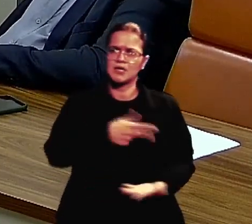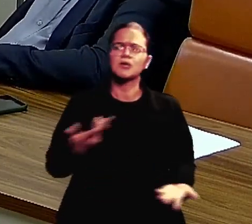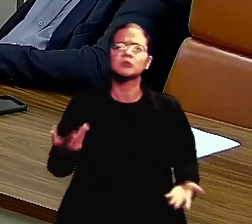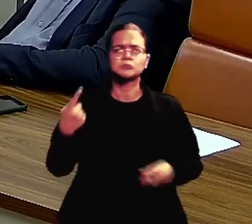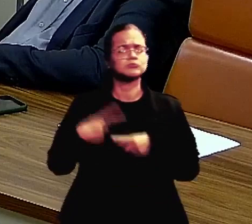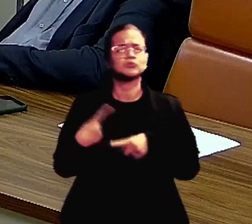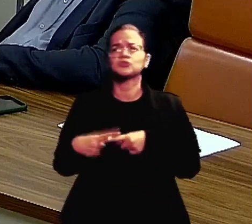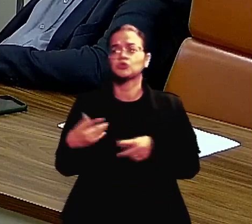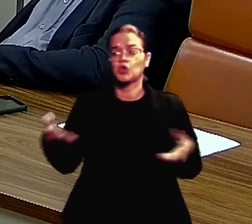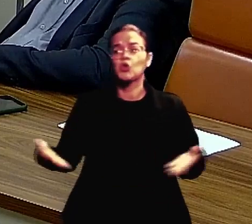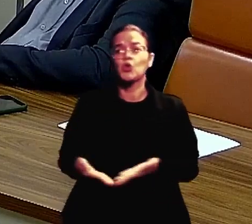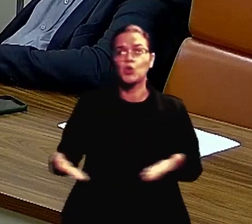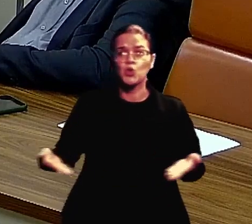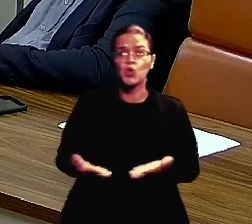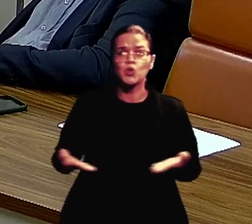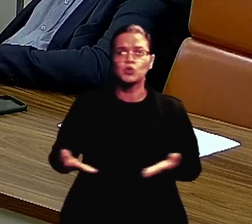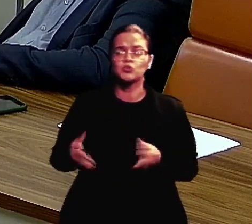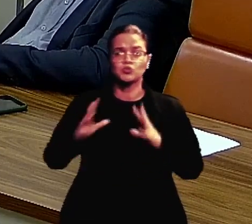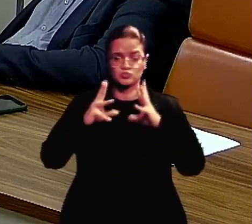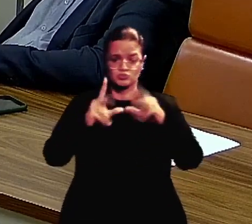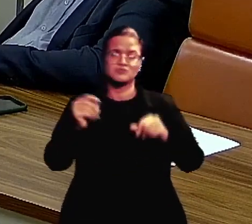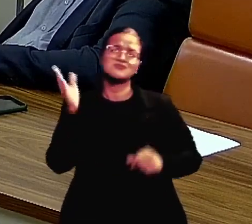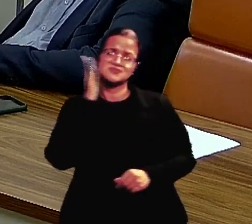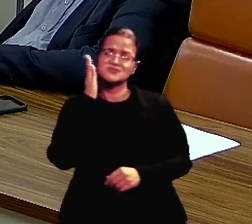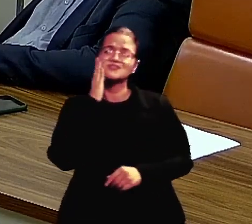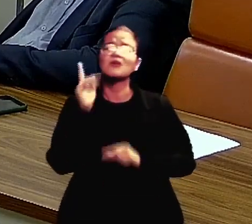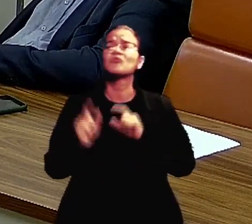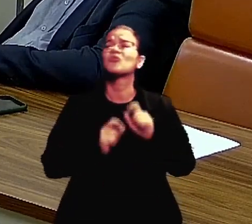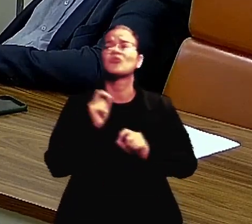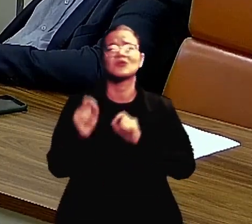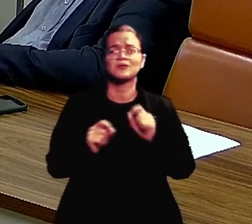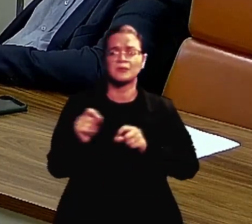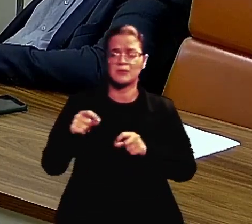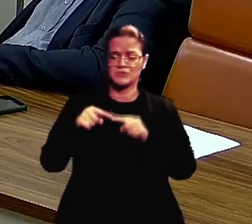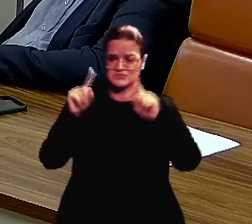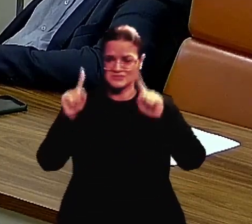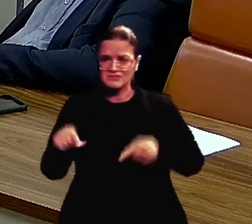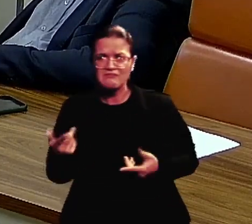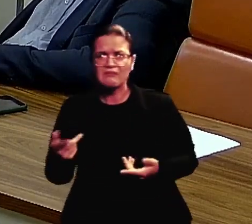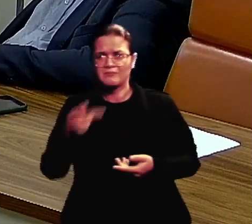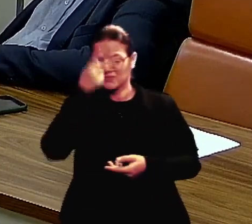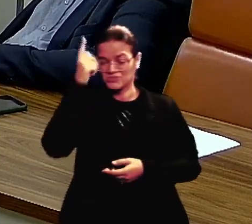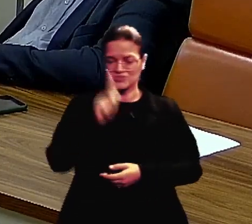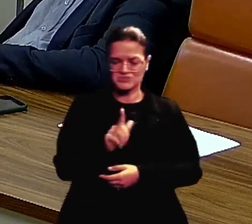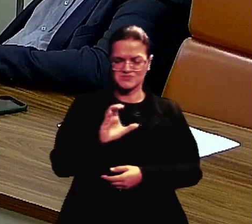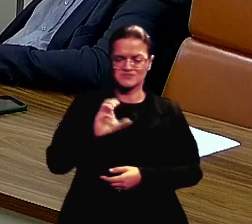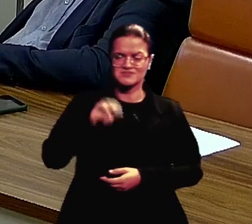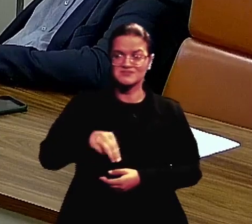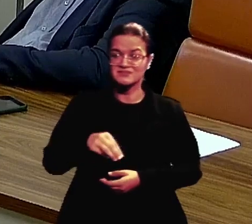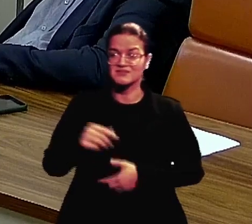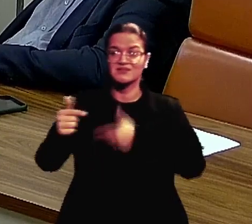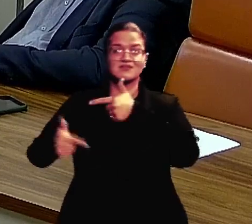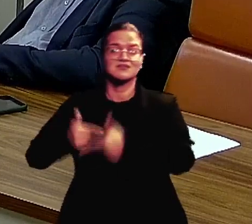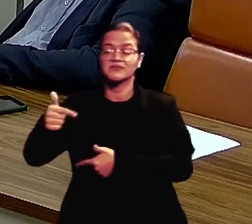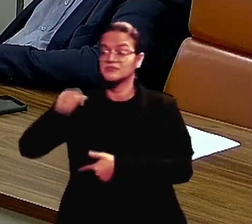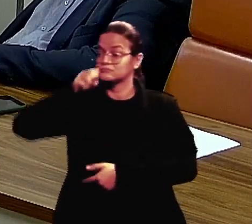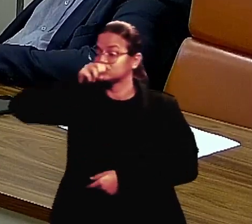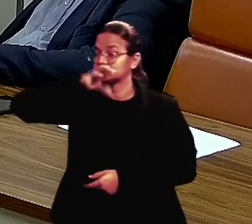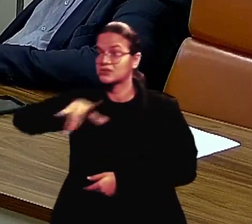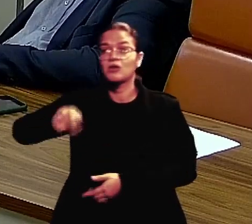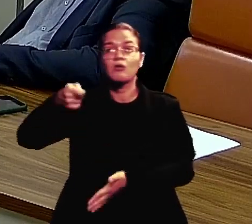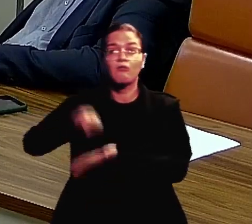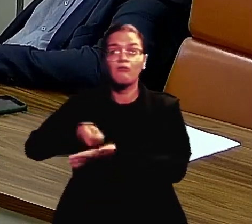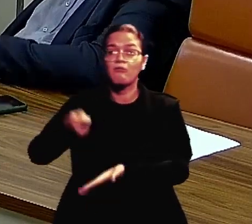fundamental, porque hoje todos nós sabemos que o servidor, principalmente o GCM, é colocado em condições que